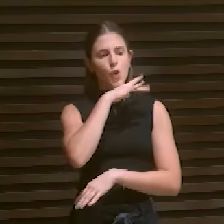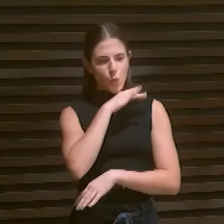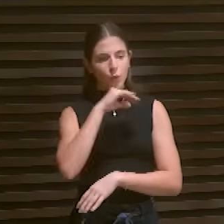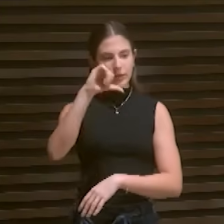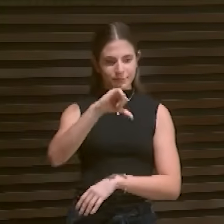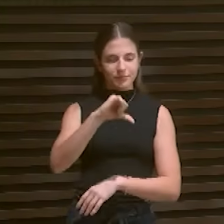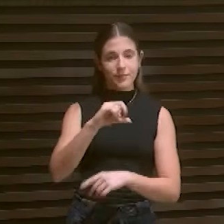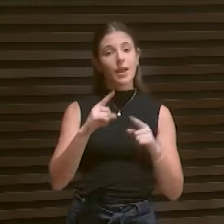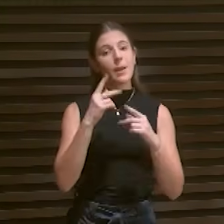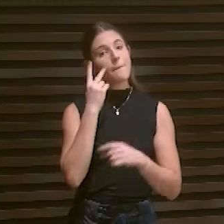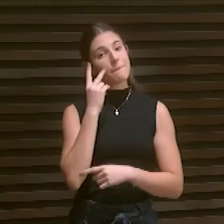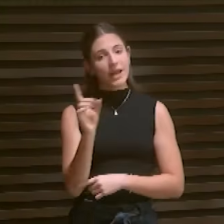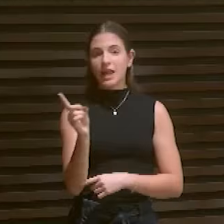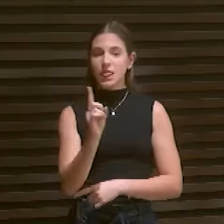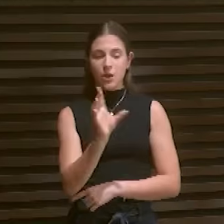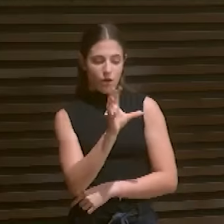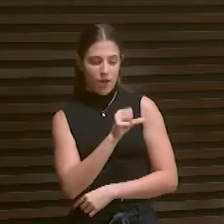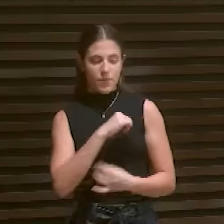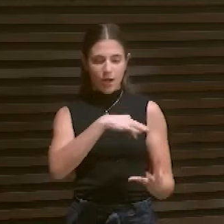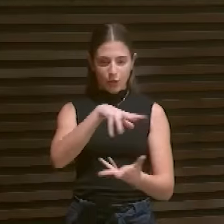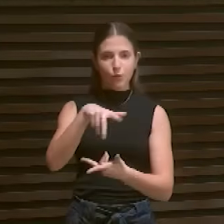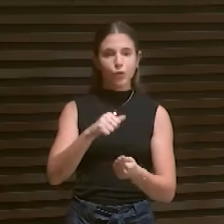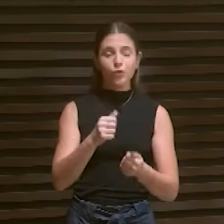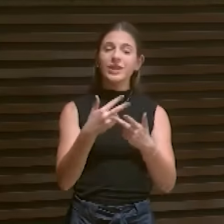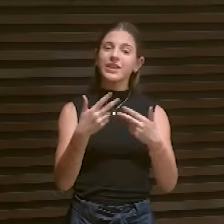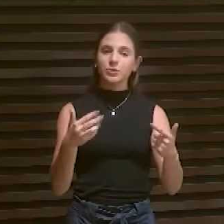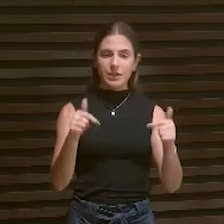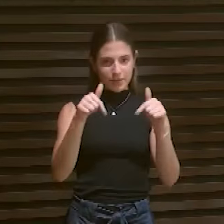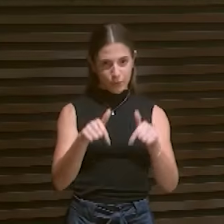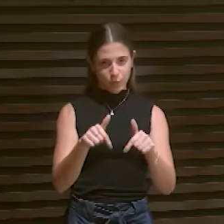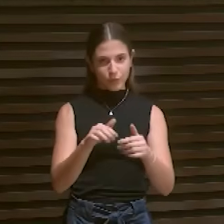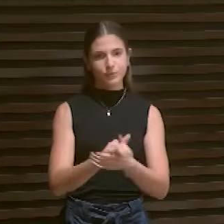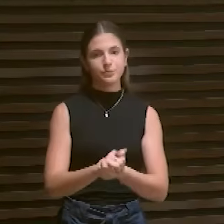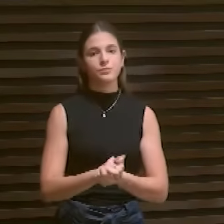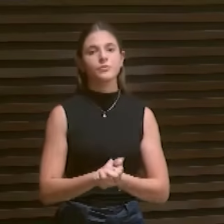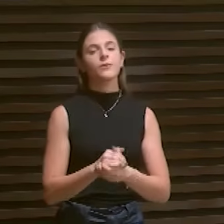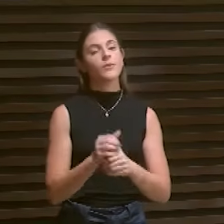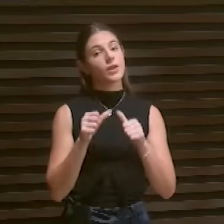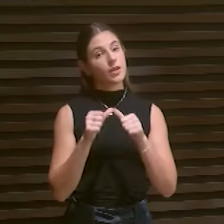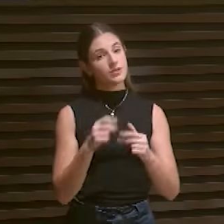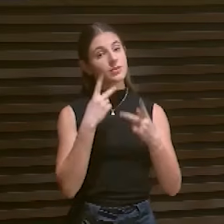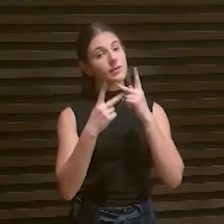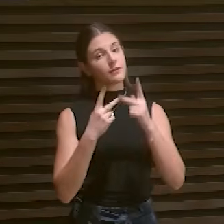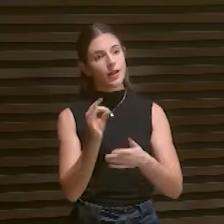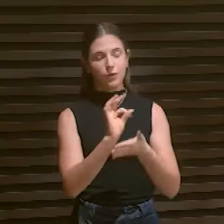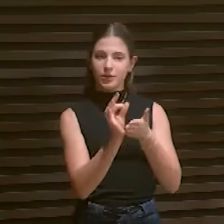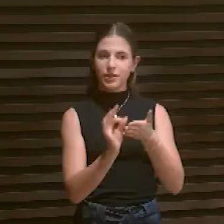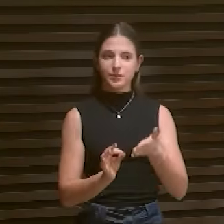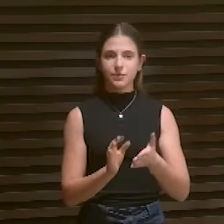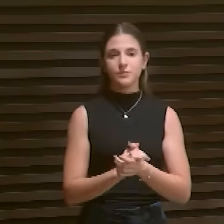não amar o mundo nem as coisas do mundo. É isso que diz o texto aqui. É a